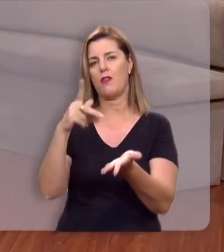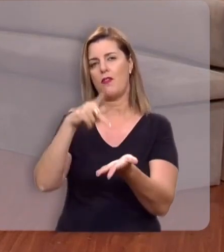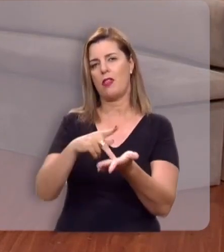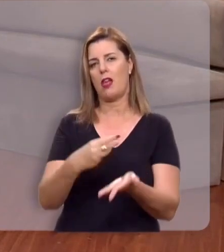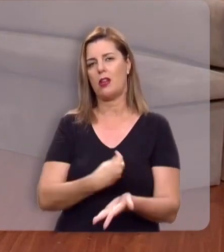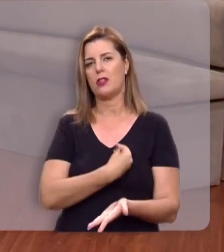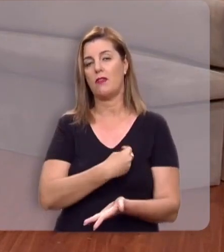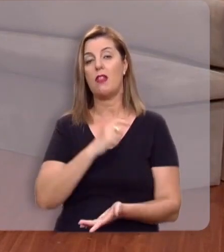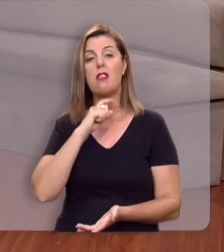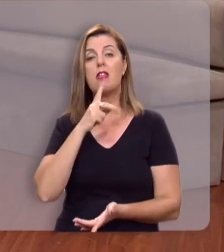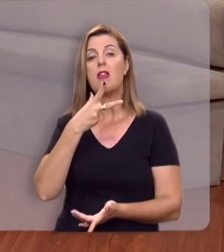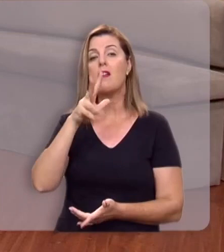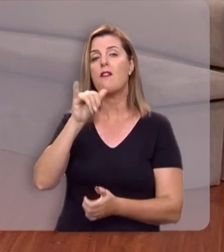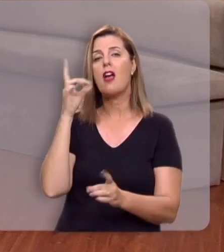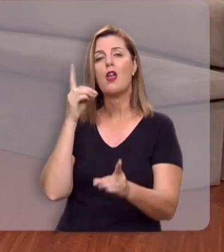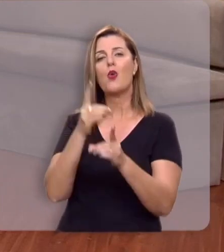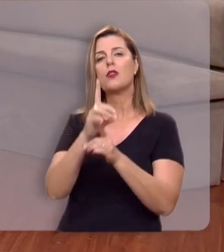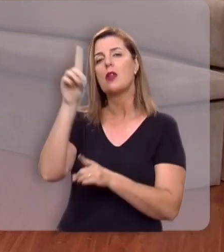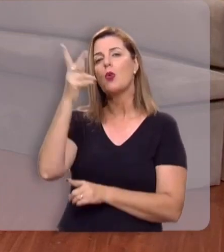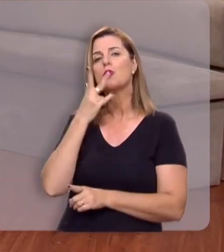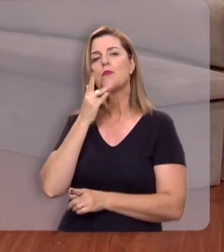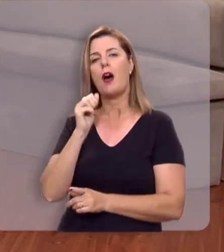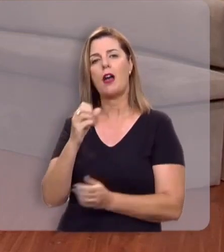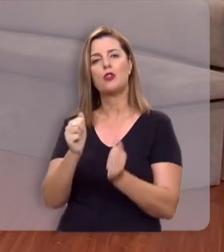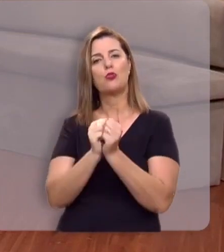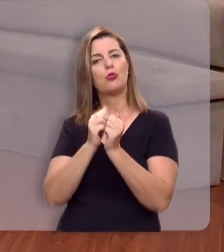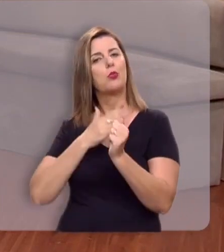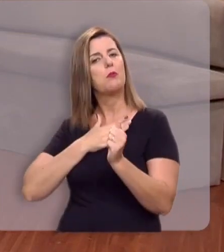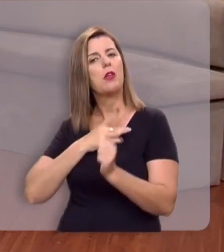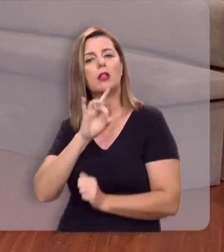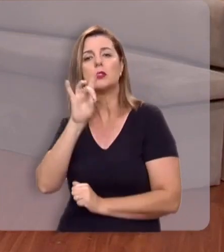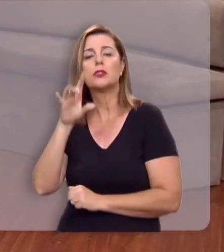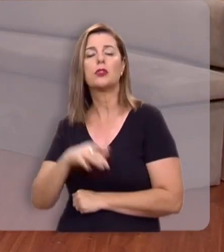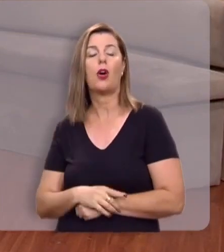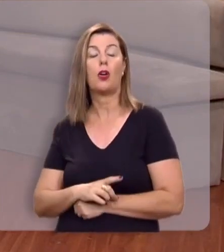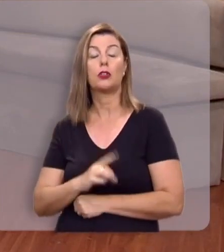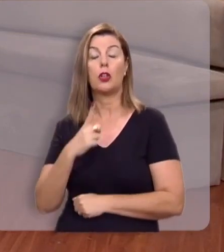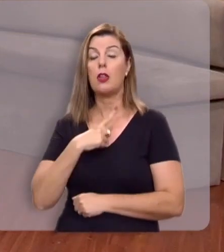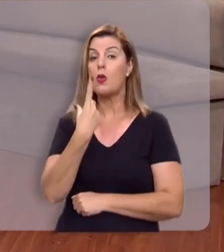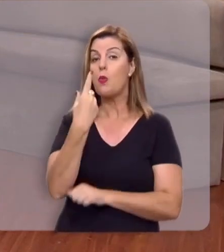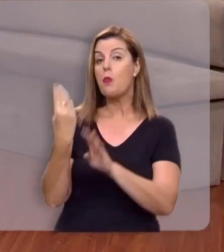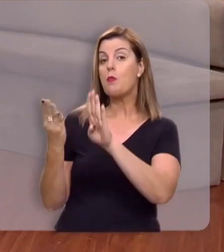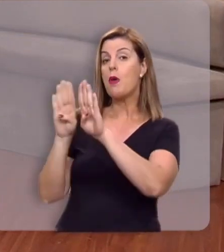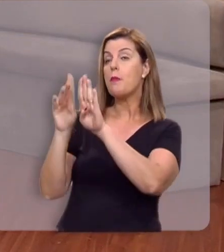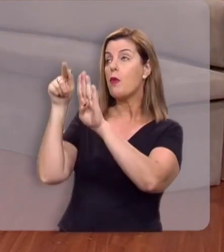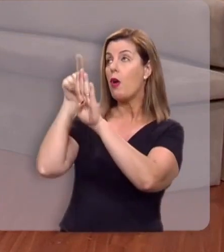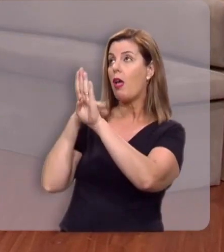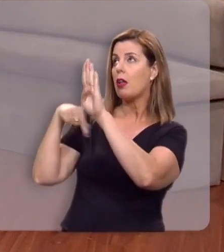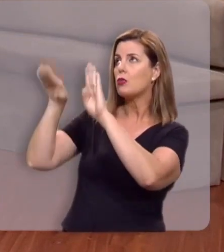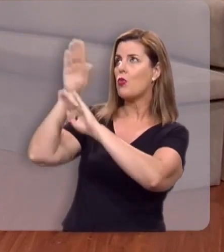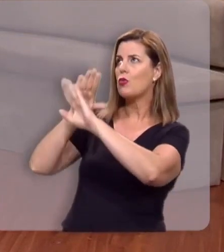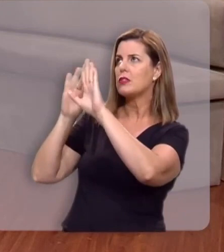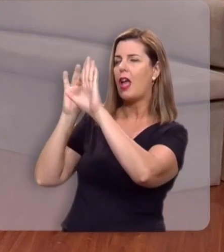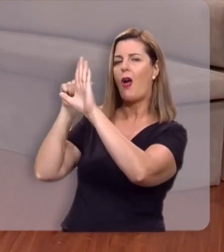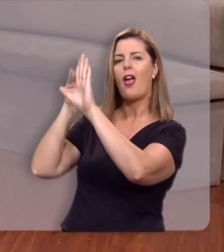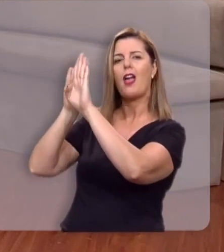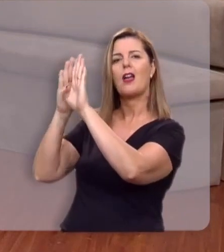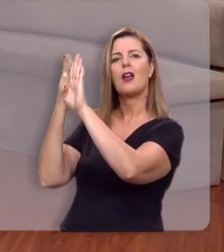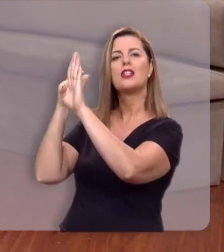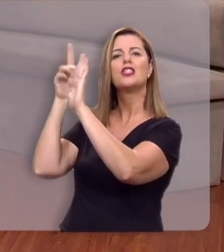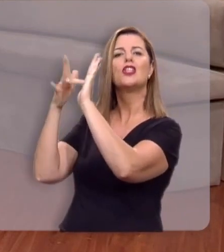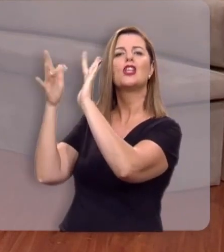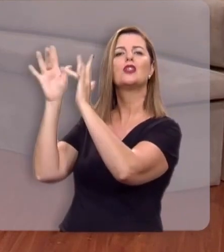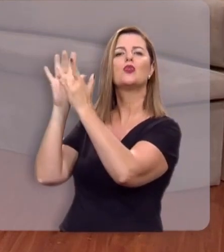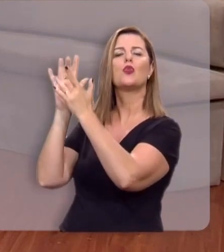ninguém vem ao Pai senão por mim. Só existe uma porta no céu e esta porta é Jesus. Só existe um